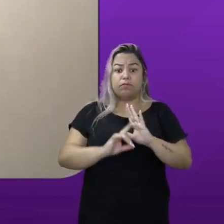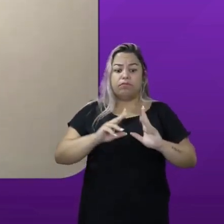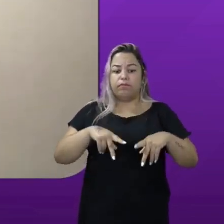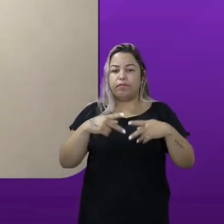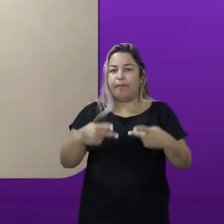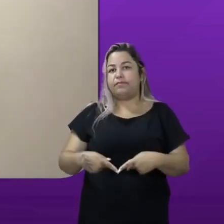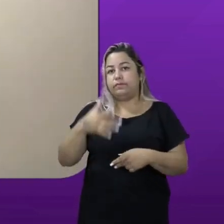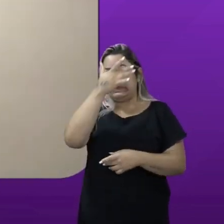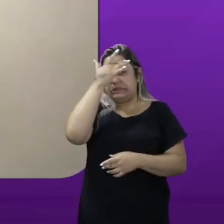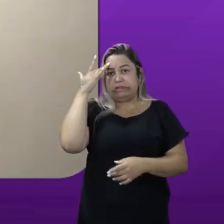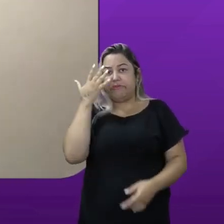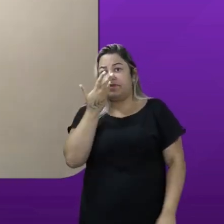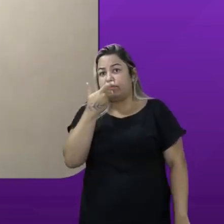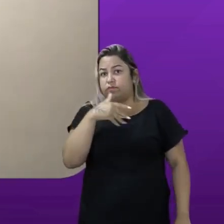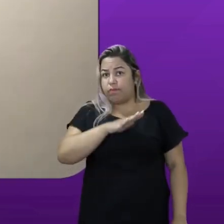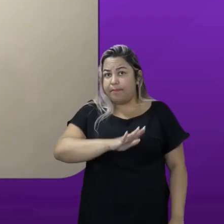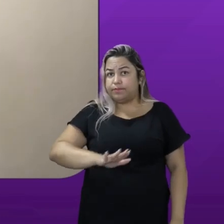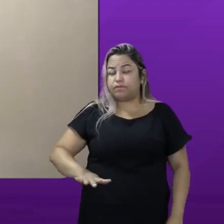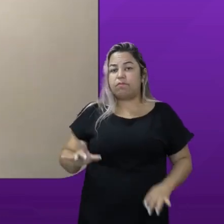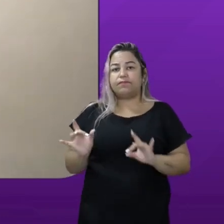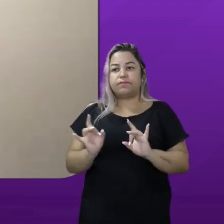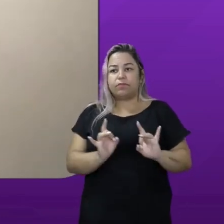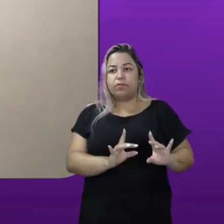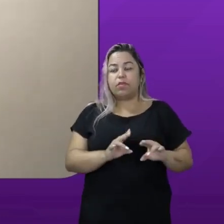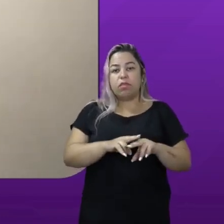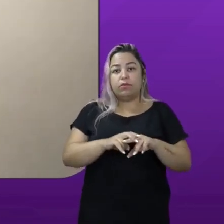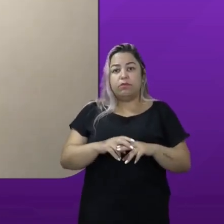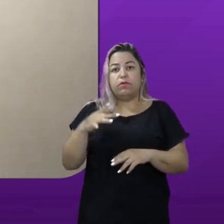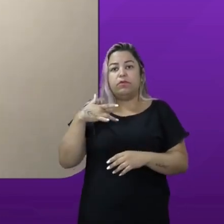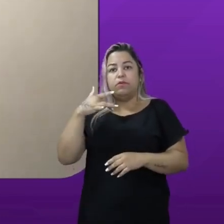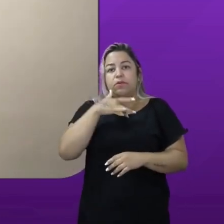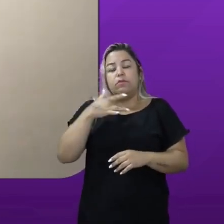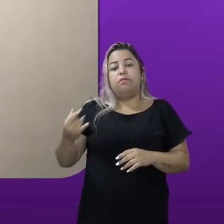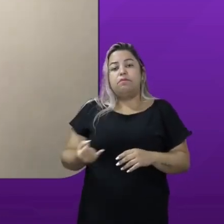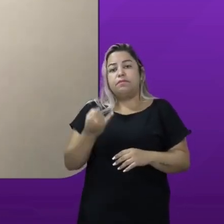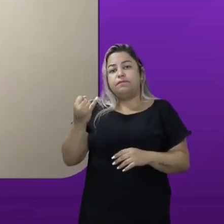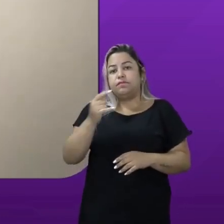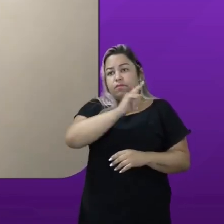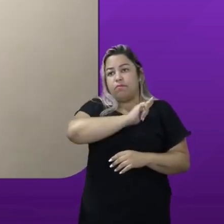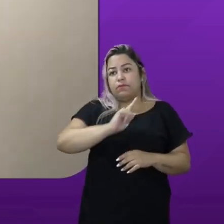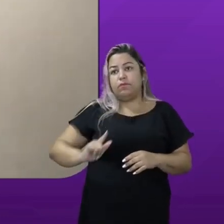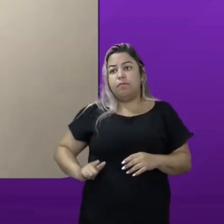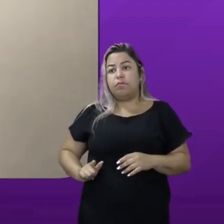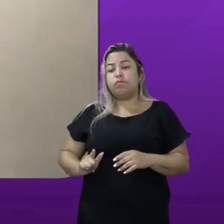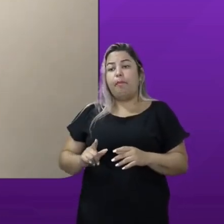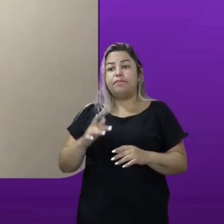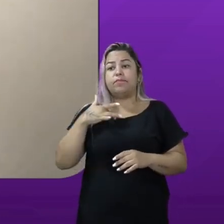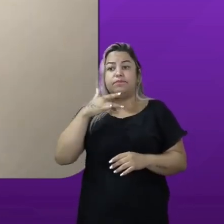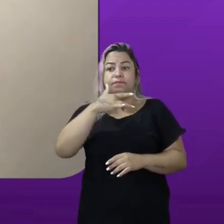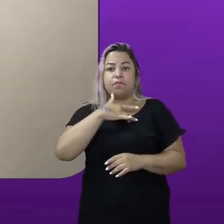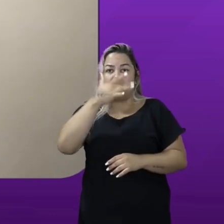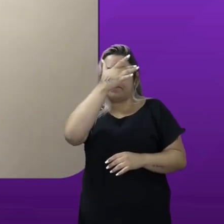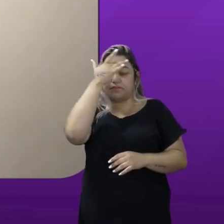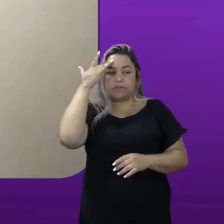essas pessoas, as crianças, no caso, não sejam abandonadas. Política de saúde pública é fundamental que o nosso governo entenda que a política de saúde de pessoas